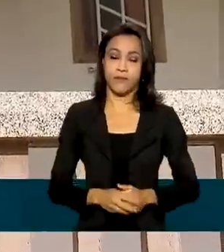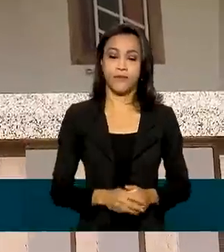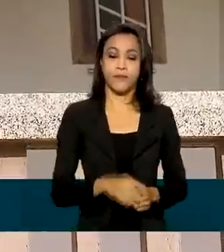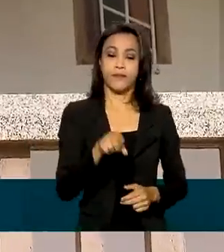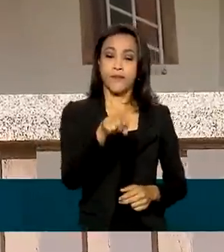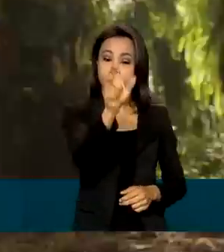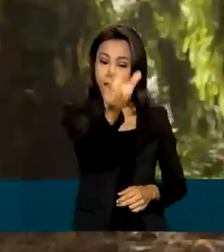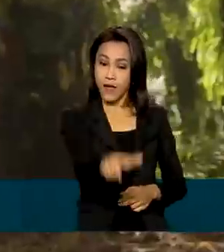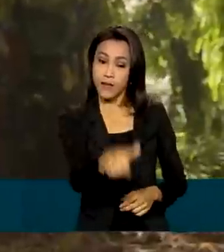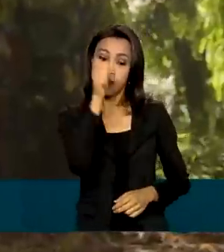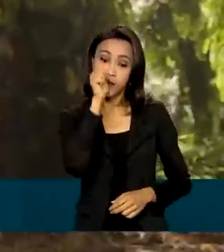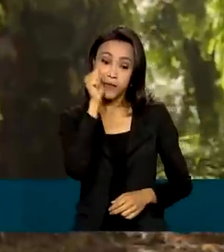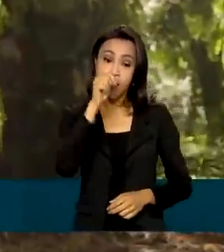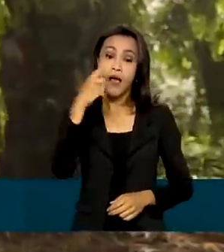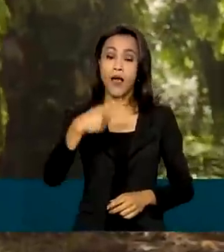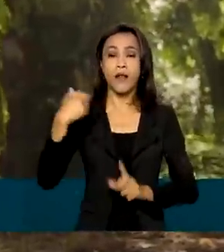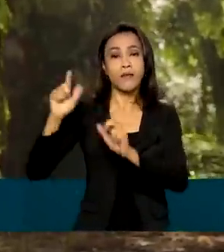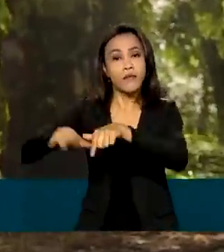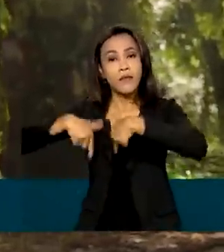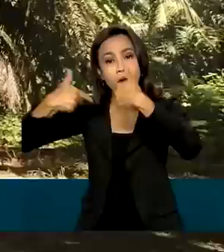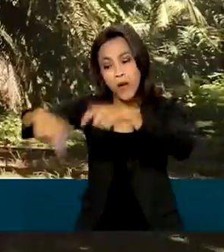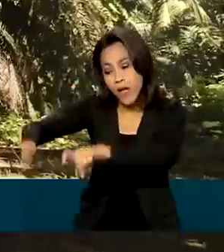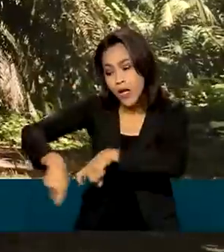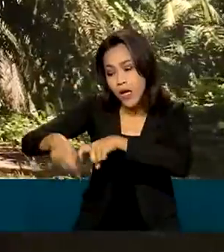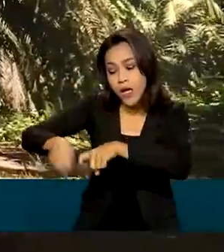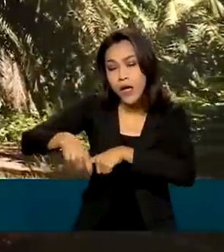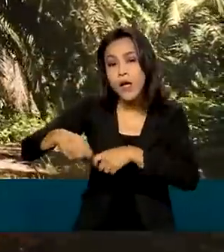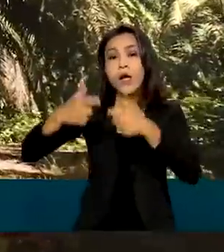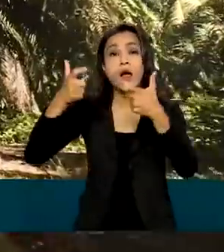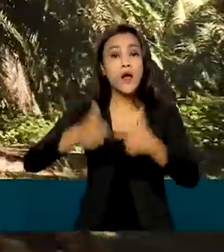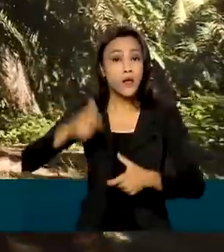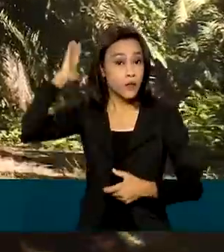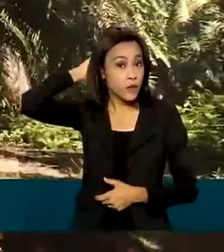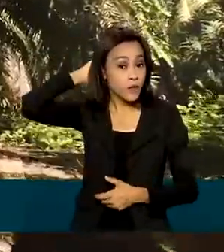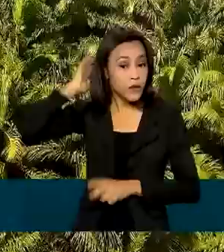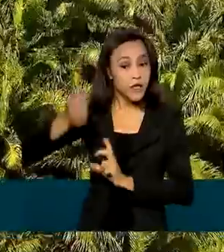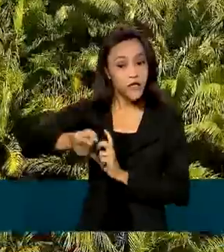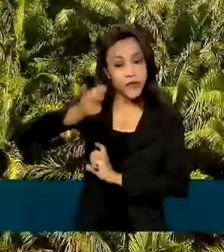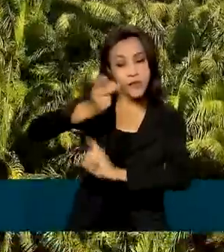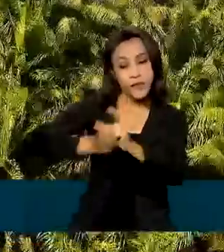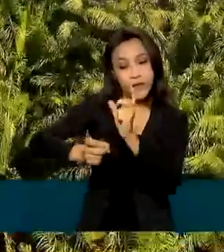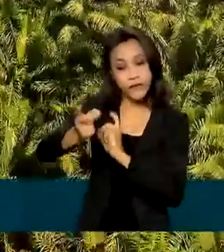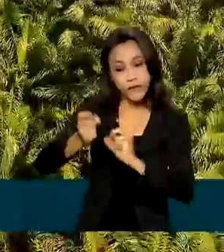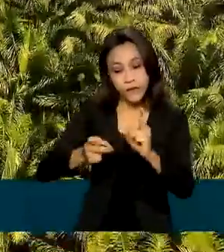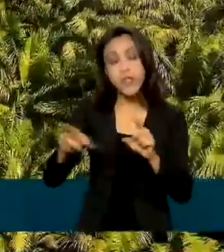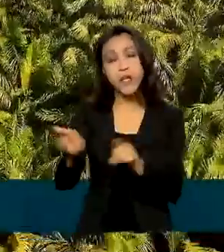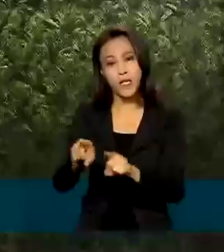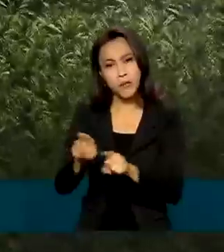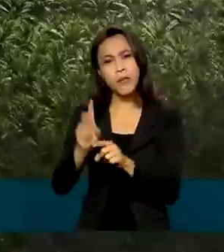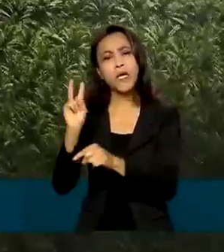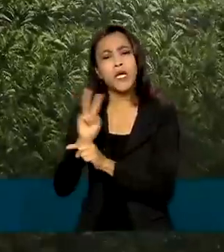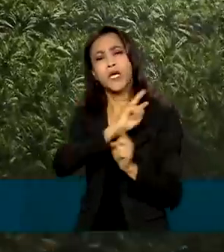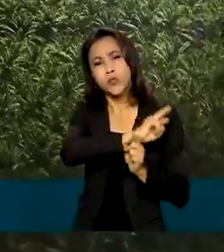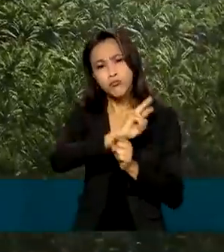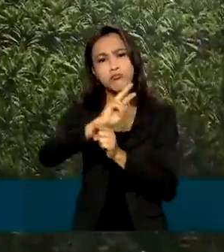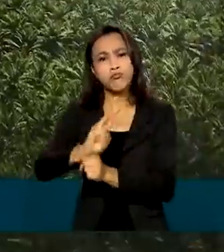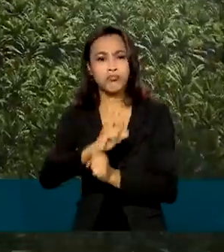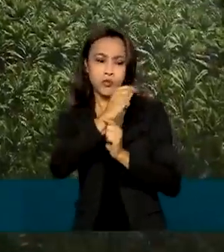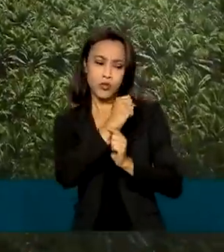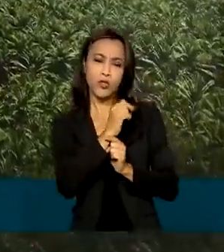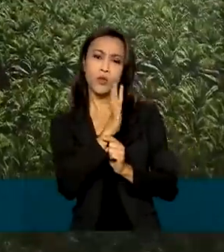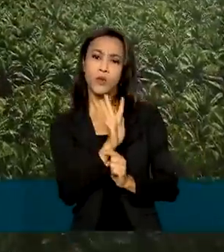já Benedita é uma produtora rural no Pará que vende fruto do Dendê ela também recorreu ao financiamento